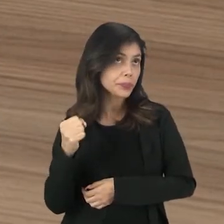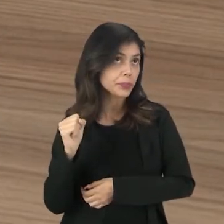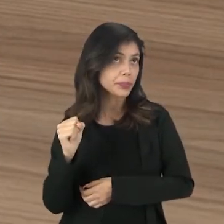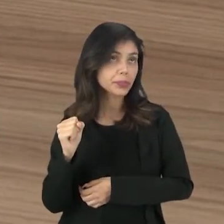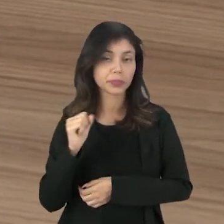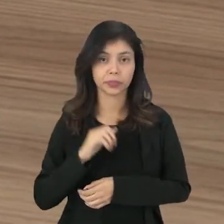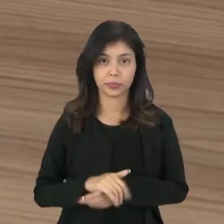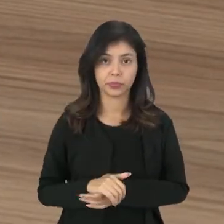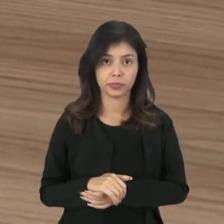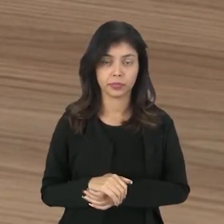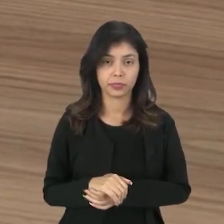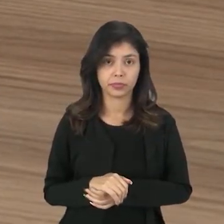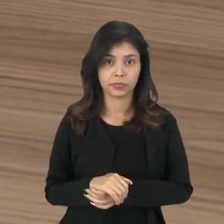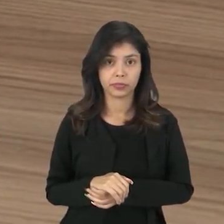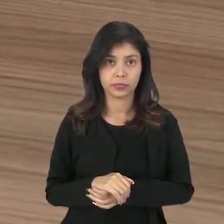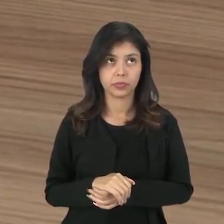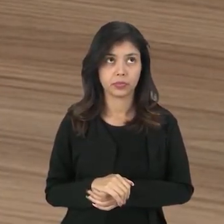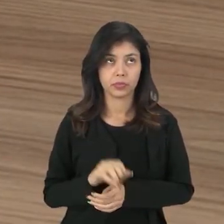7, 8,